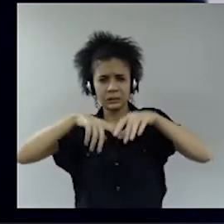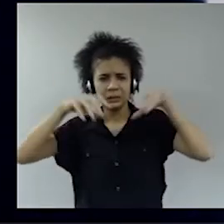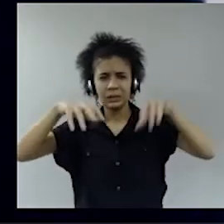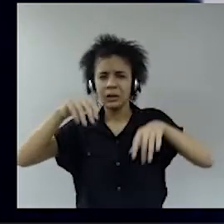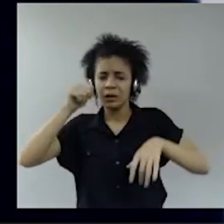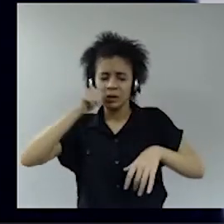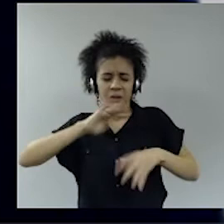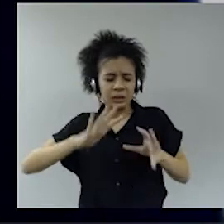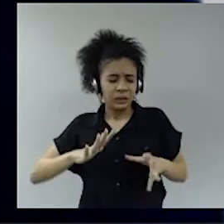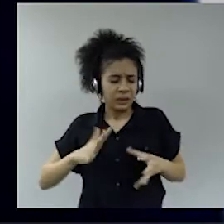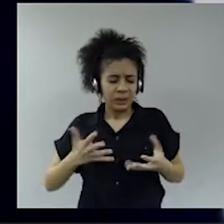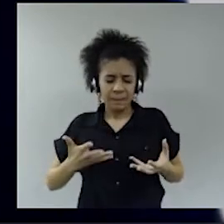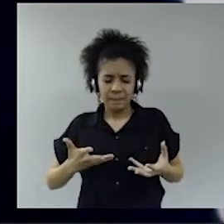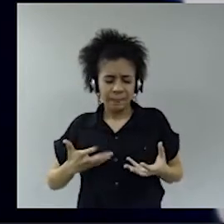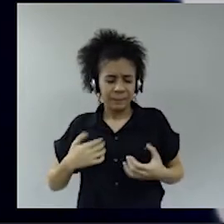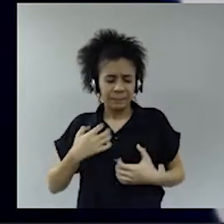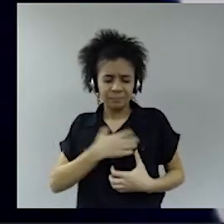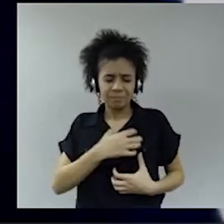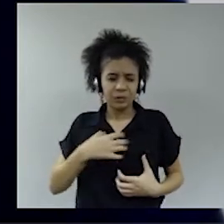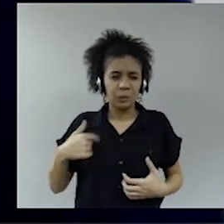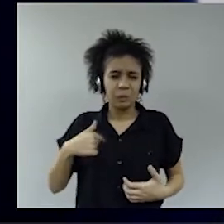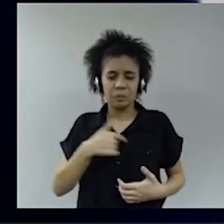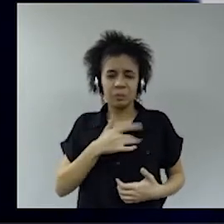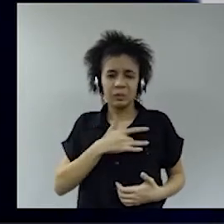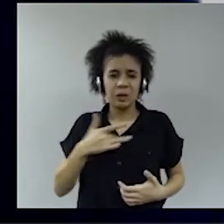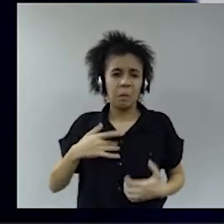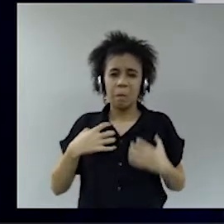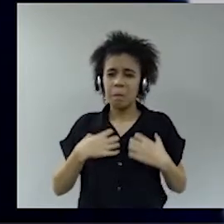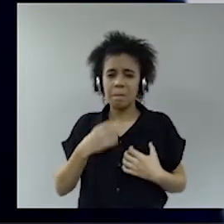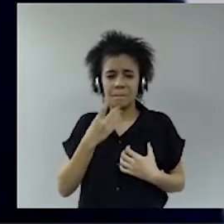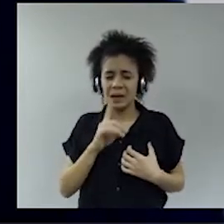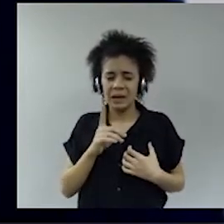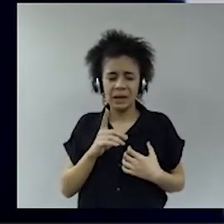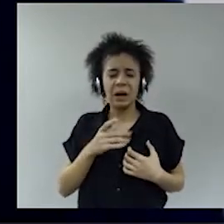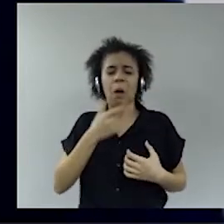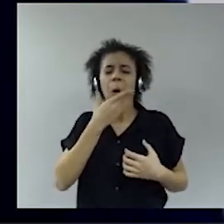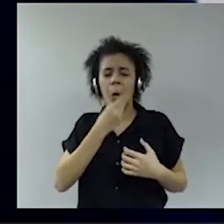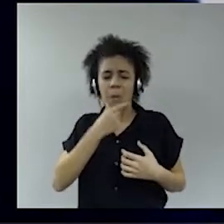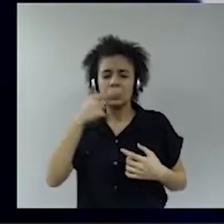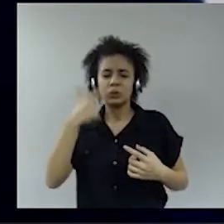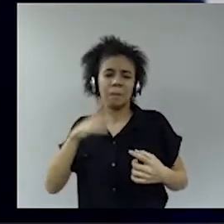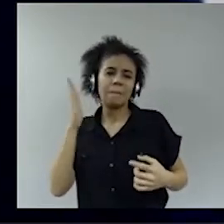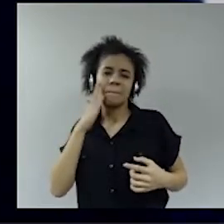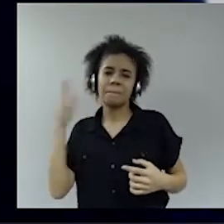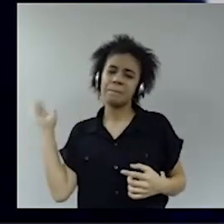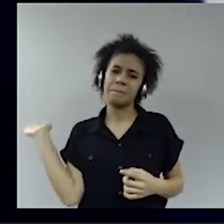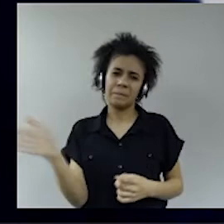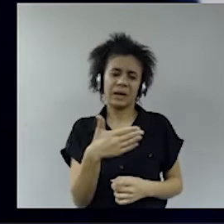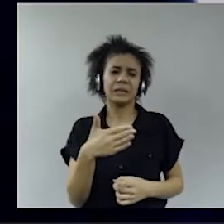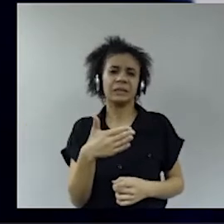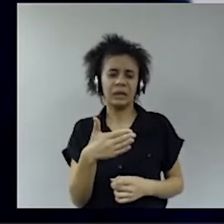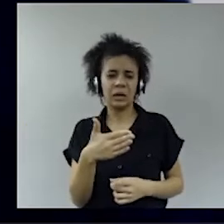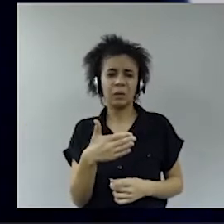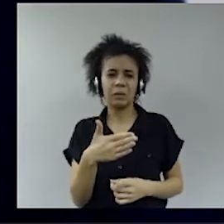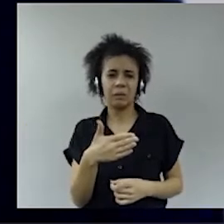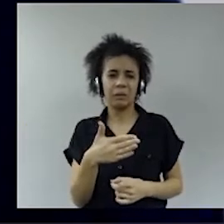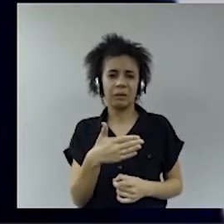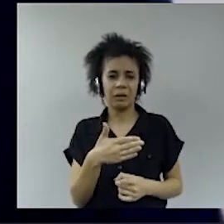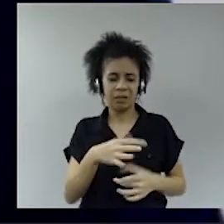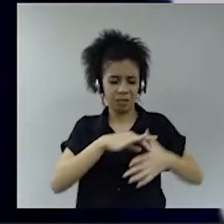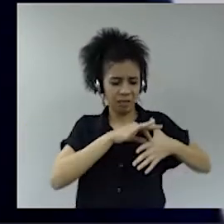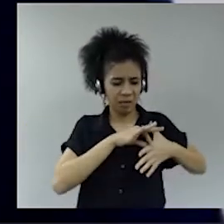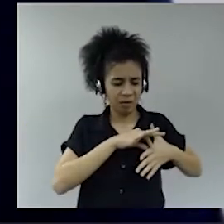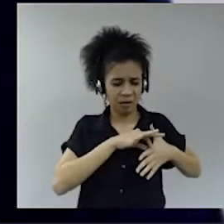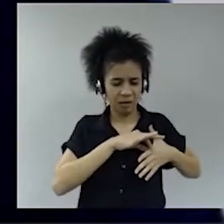ela já com uma pontada de pneumonia, novamente ele bateu no seu rosto e